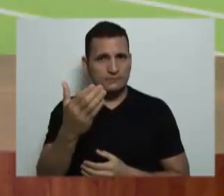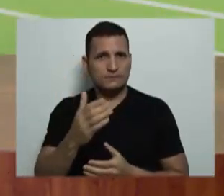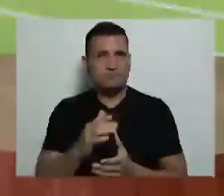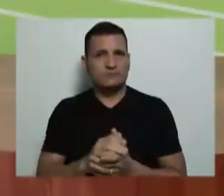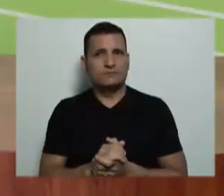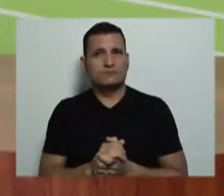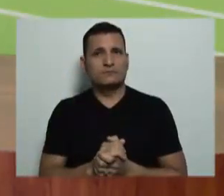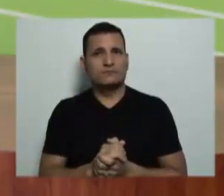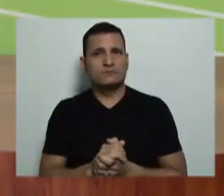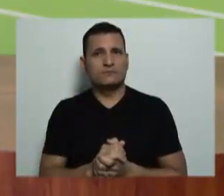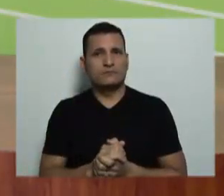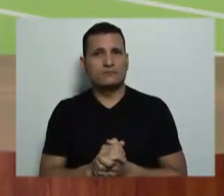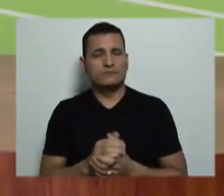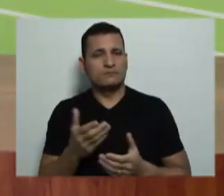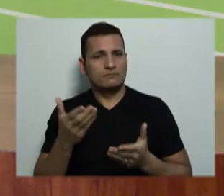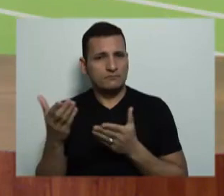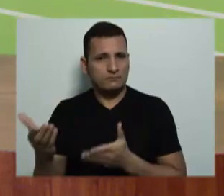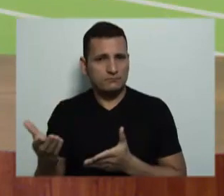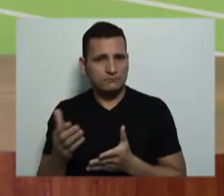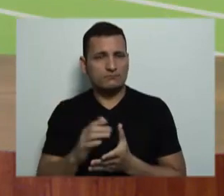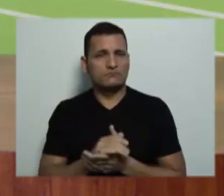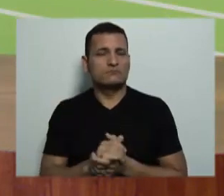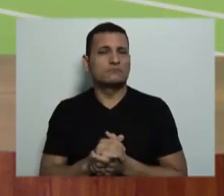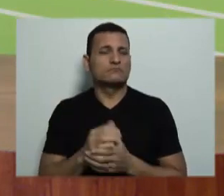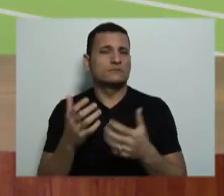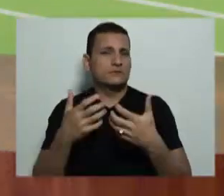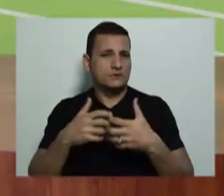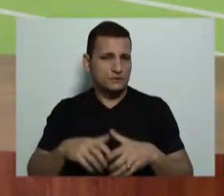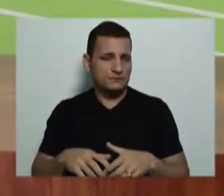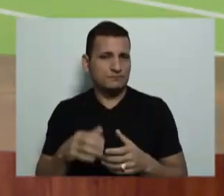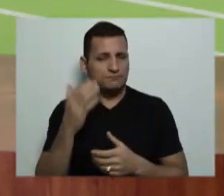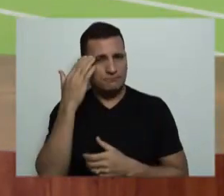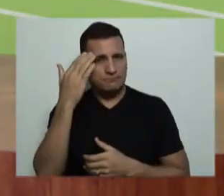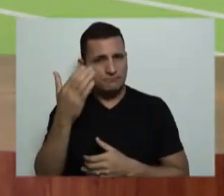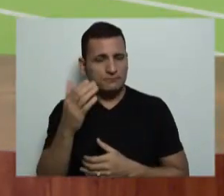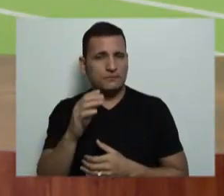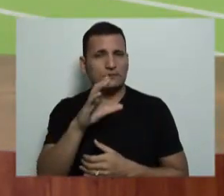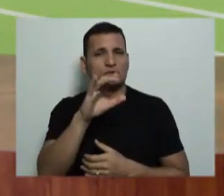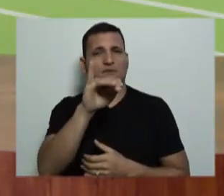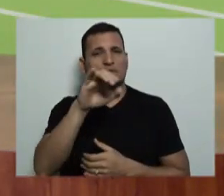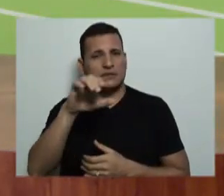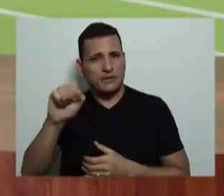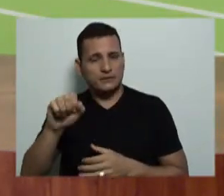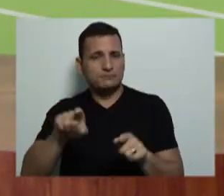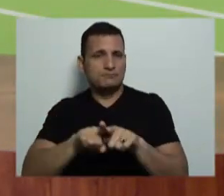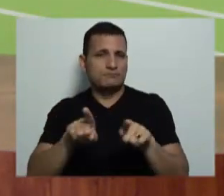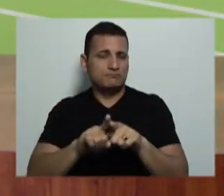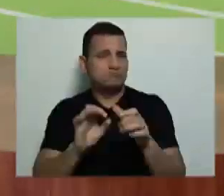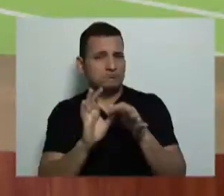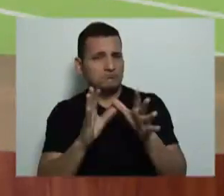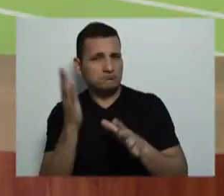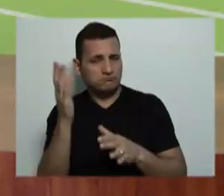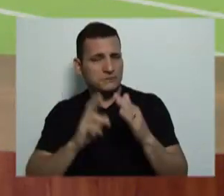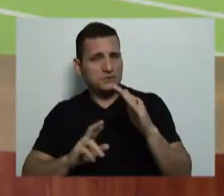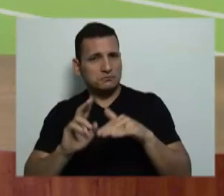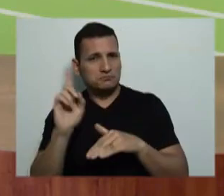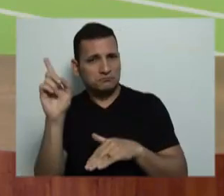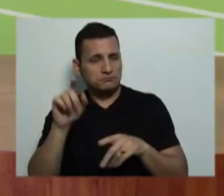convite realizado pelo campus, da nossa participação aqui, dizer que a CE está à disposição na Pró-Reitoria de Extensão